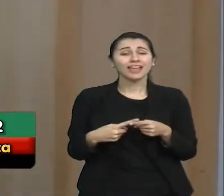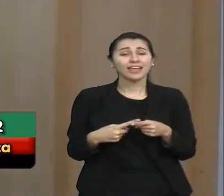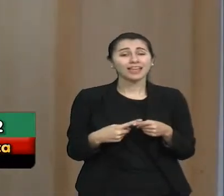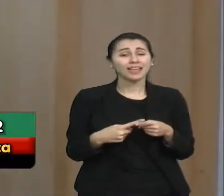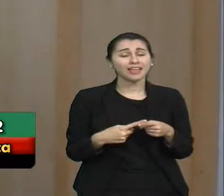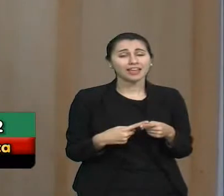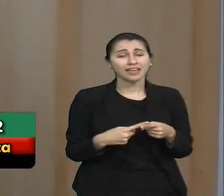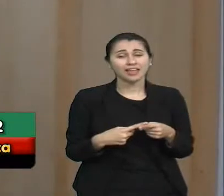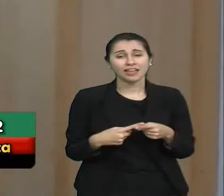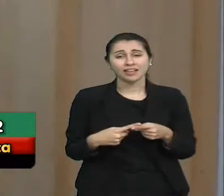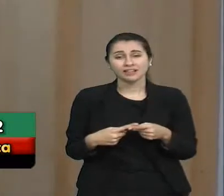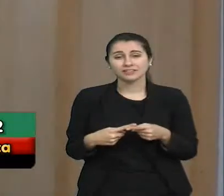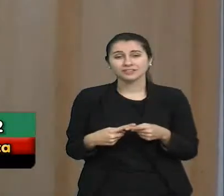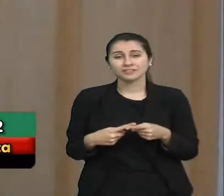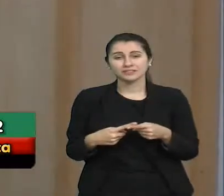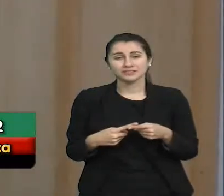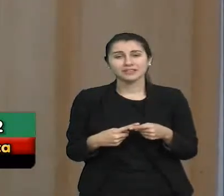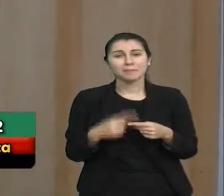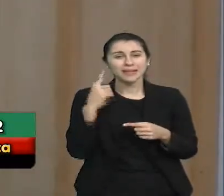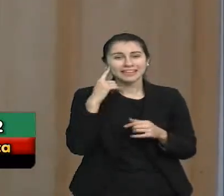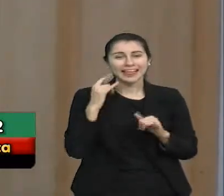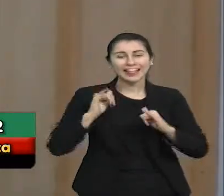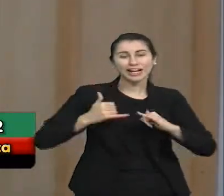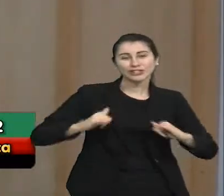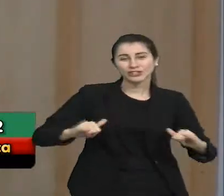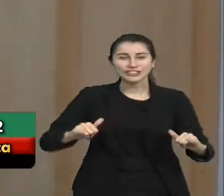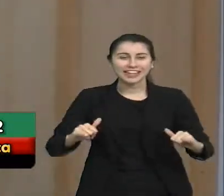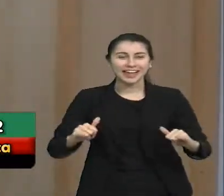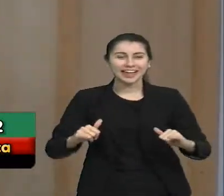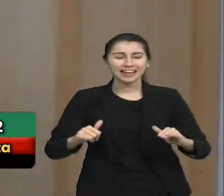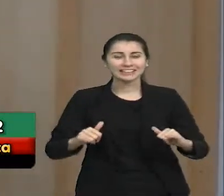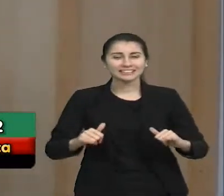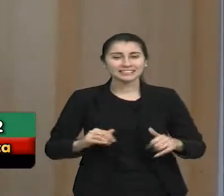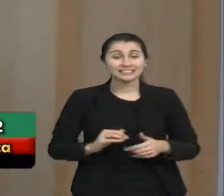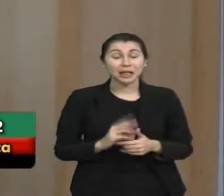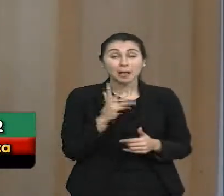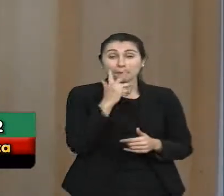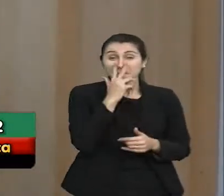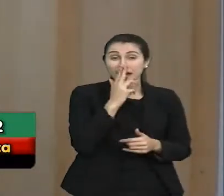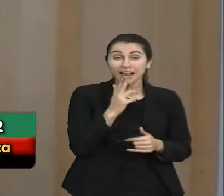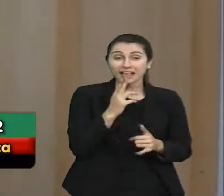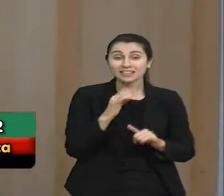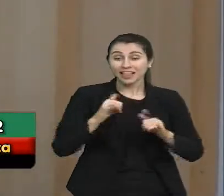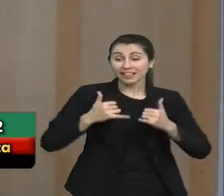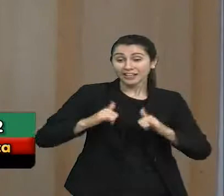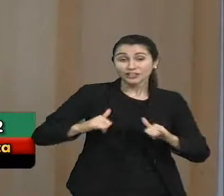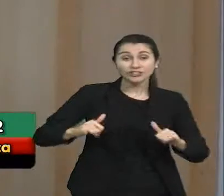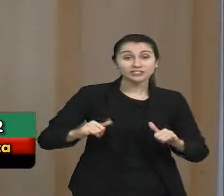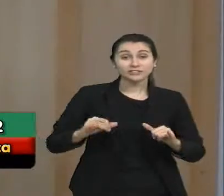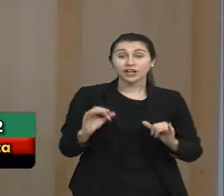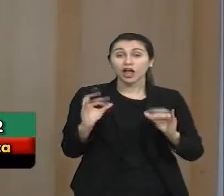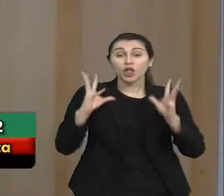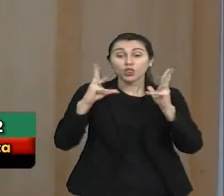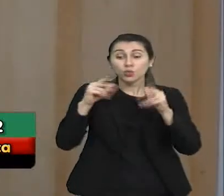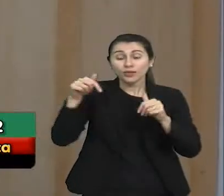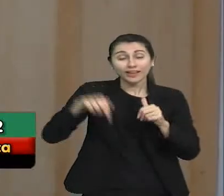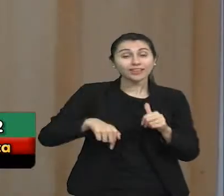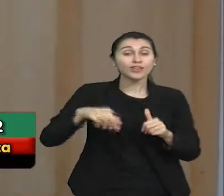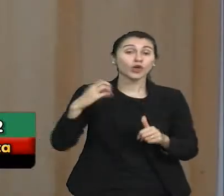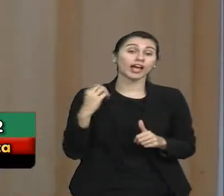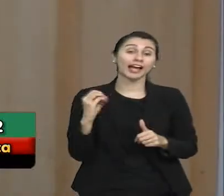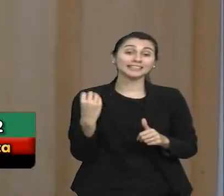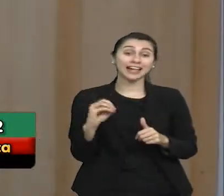que aí a gente vai falar um pouco de energia aqui, né? Parece que as energias concentraram-se tudo aqui na cidade de